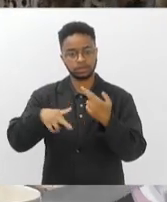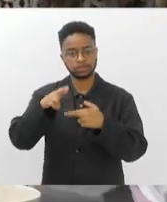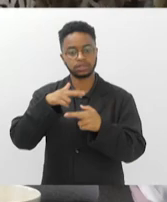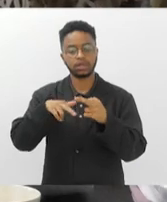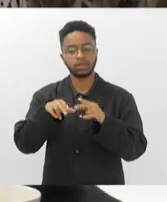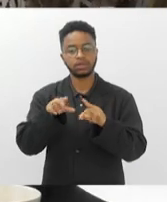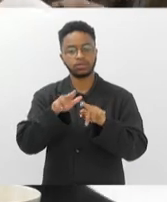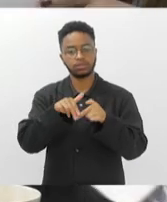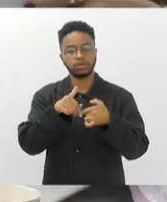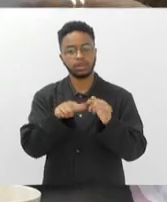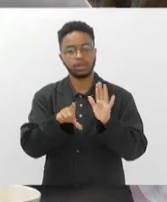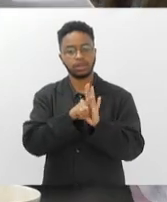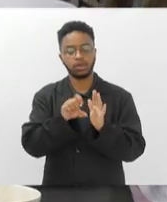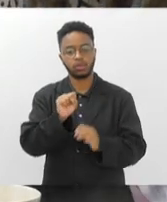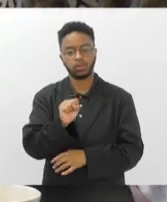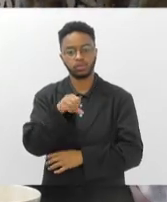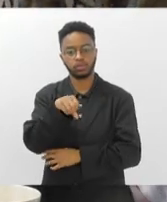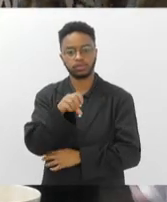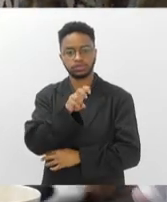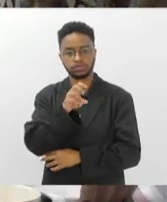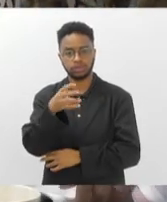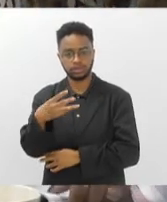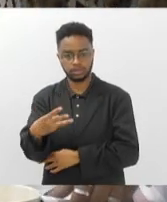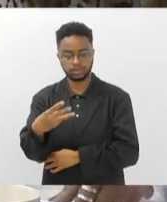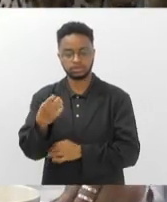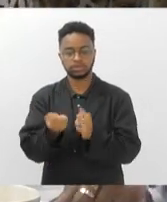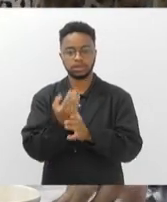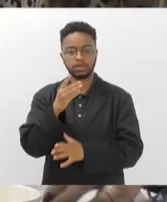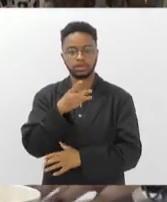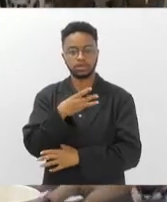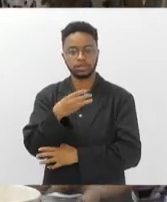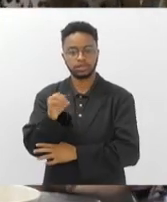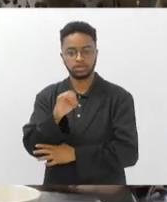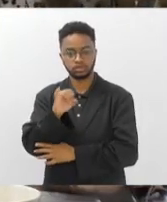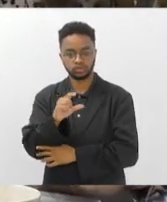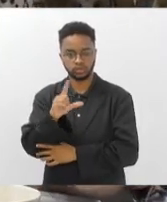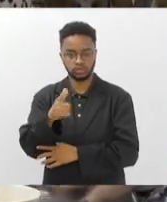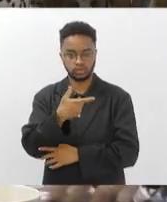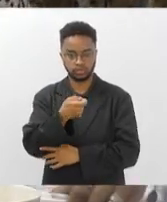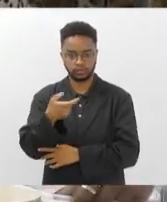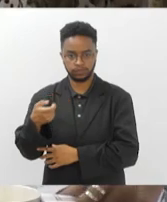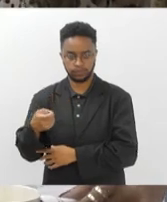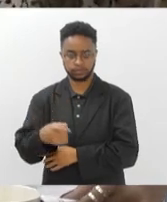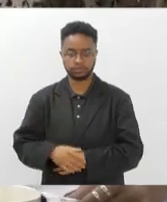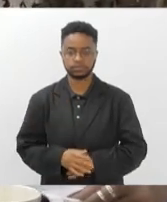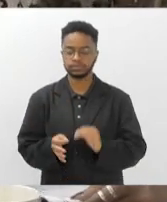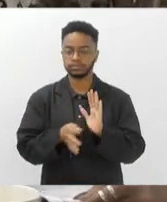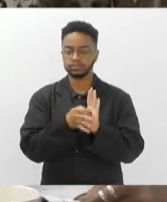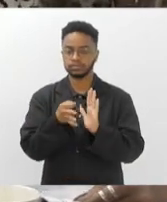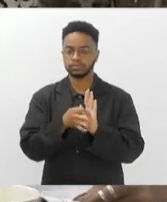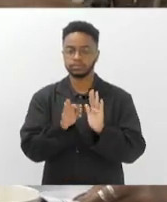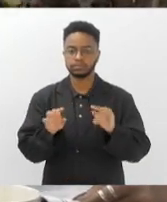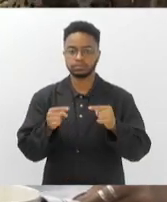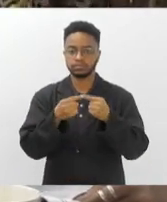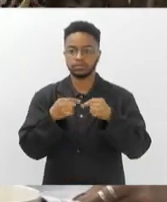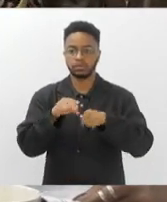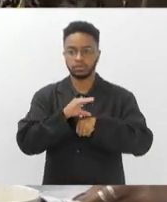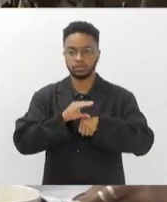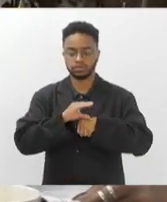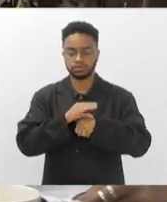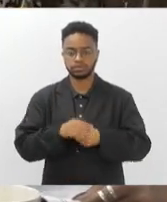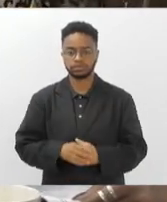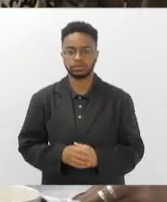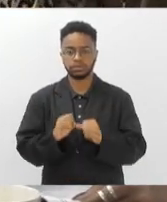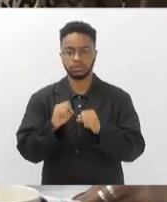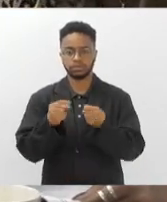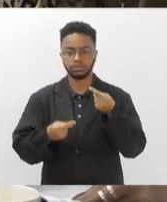beneficiárias da lei 8.953, de 30 de julho de 2020. Parecer é pela constitucionalidade.